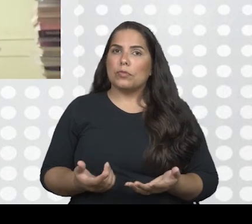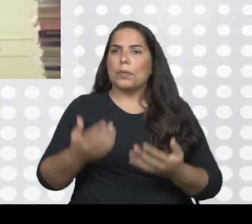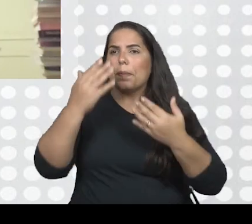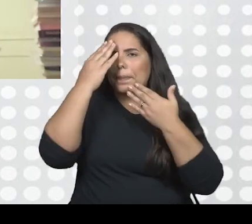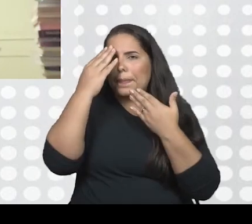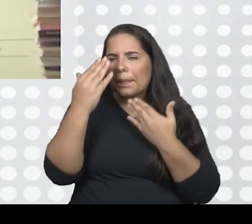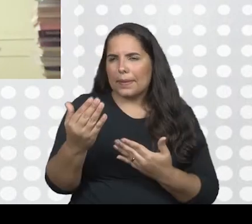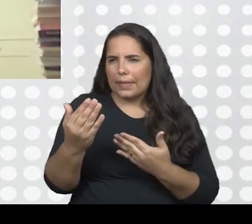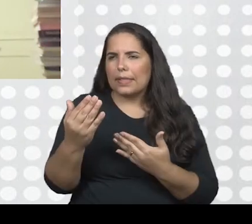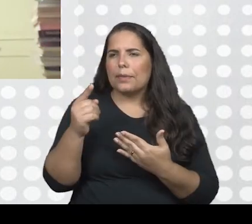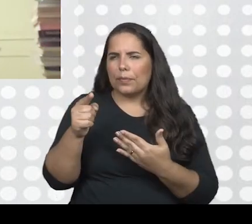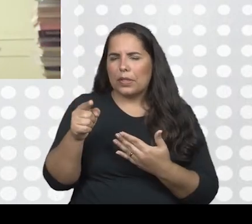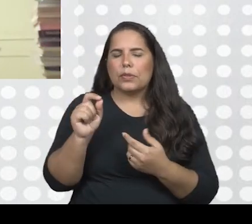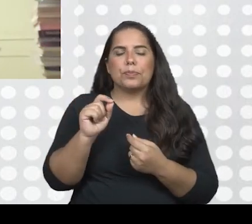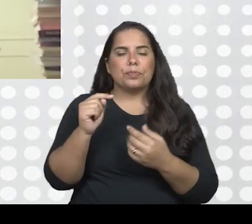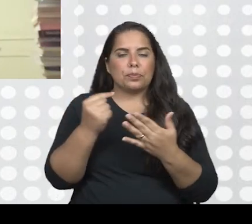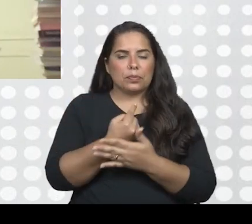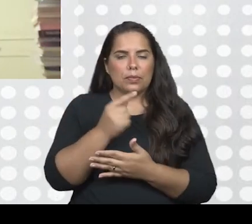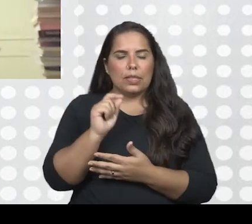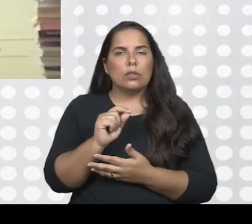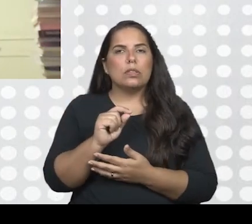te agradeço essa questão.